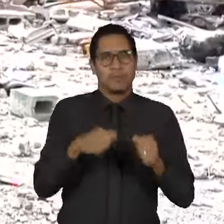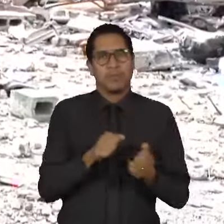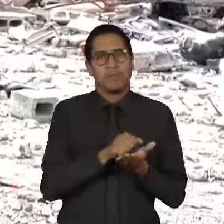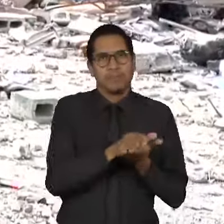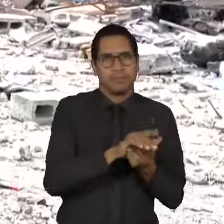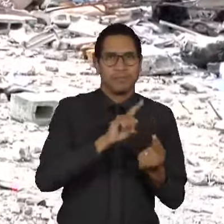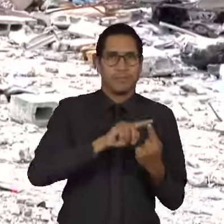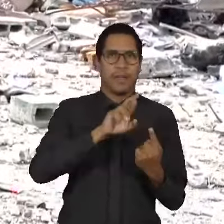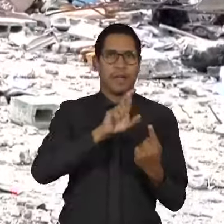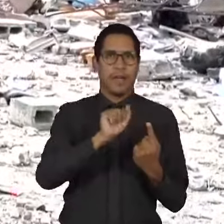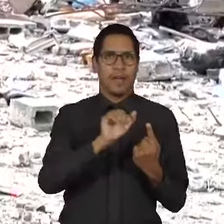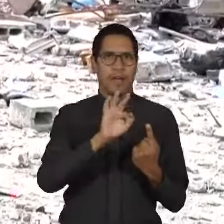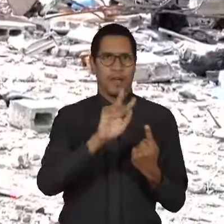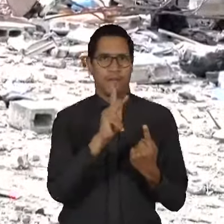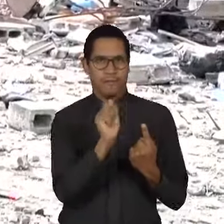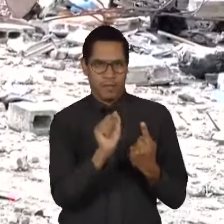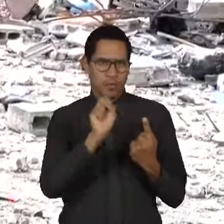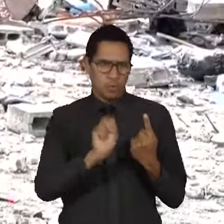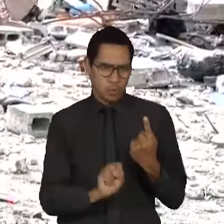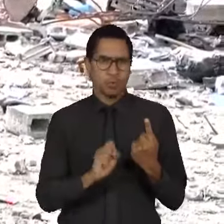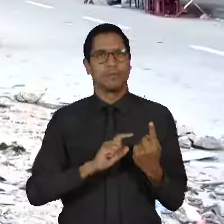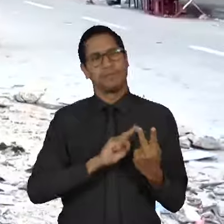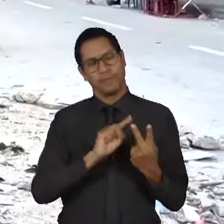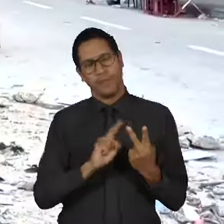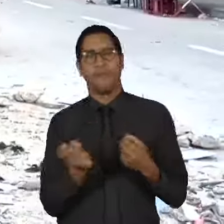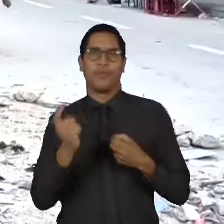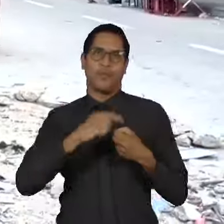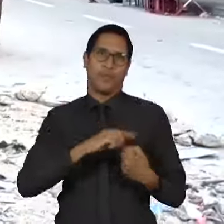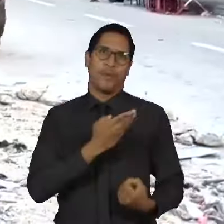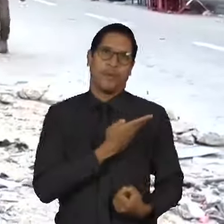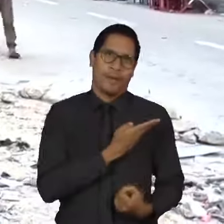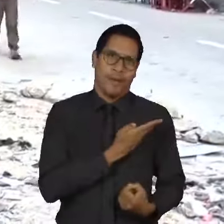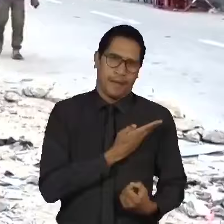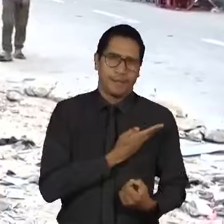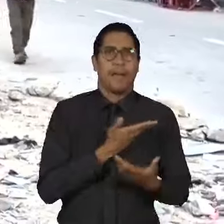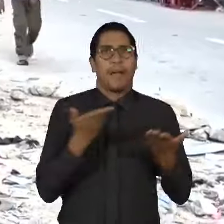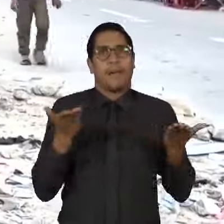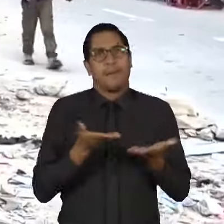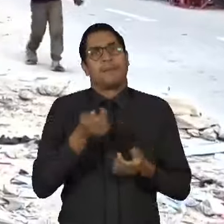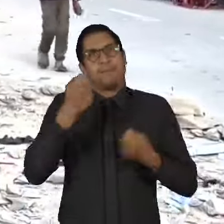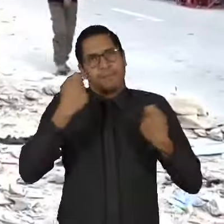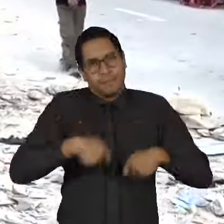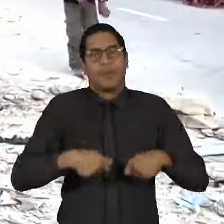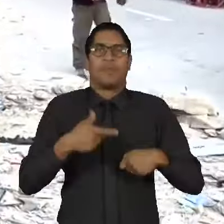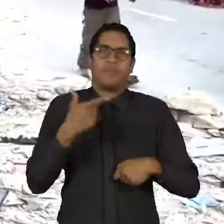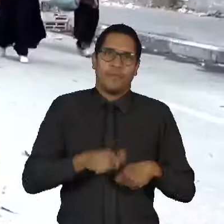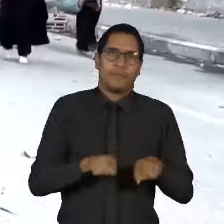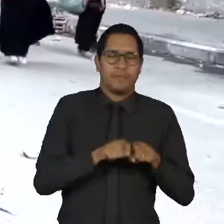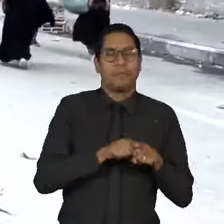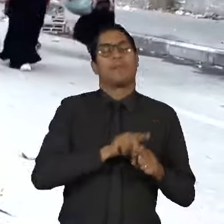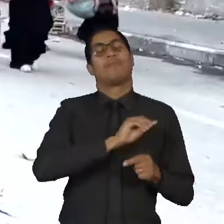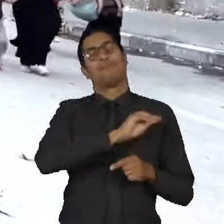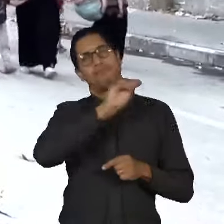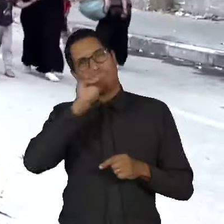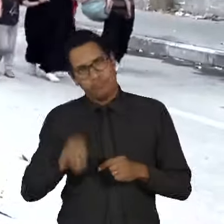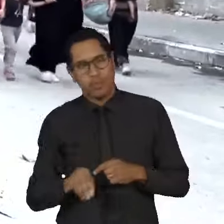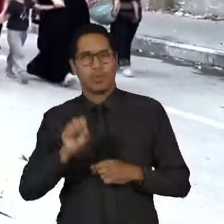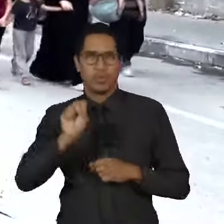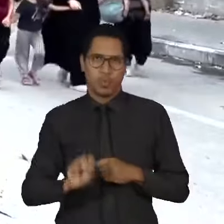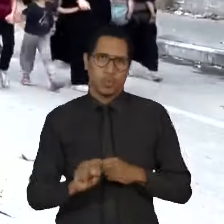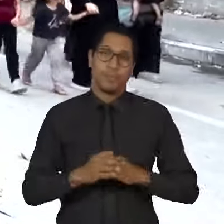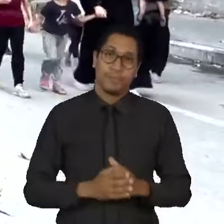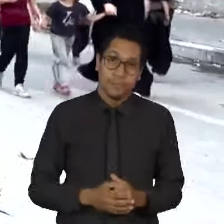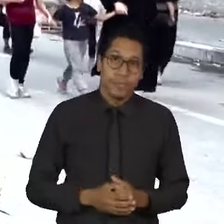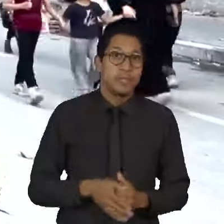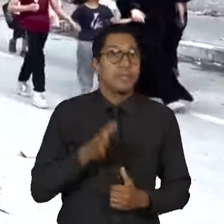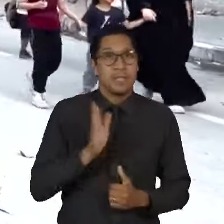Rafa no sul voltaram para Gaza e agora terão que se refugiar novamente no sul muitos moradores